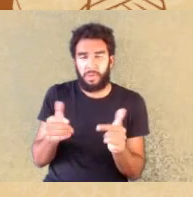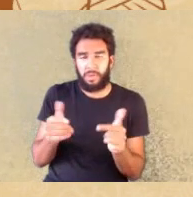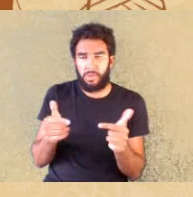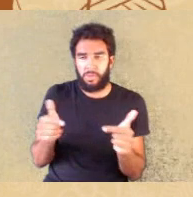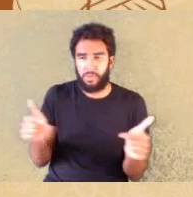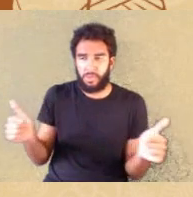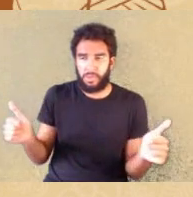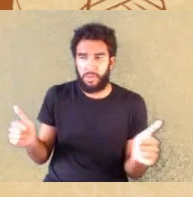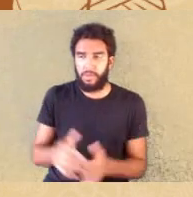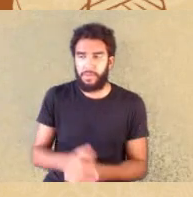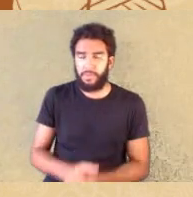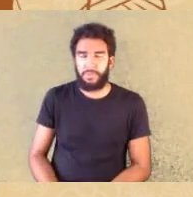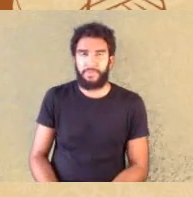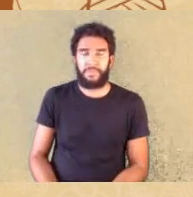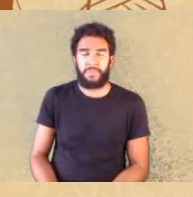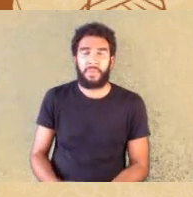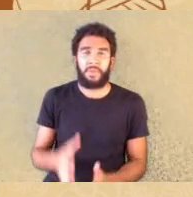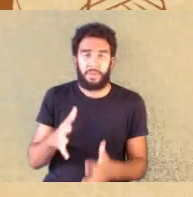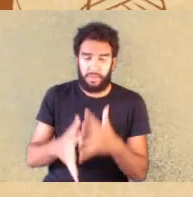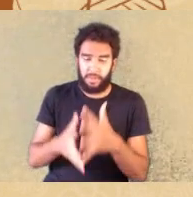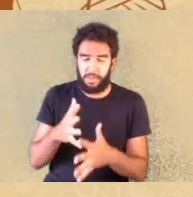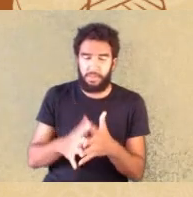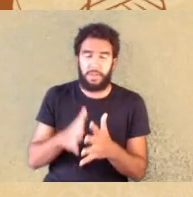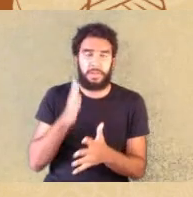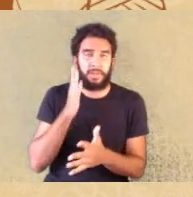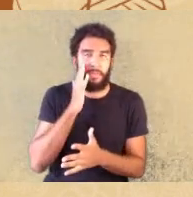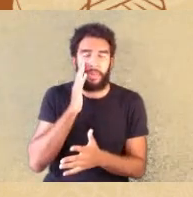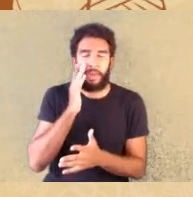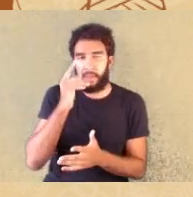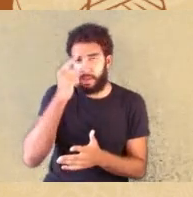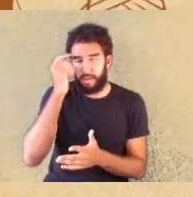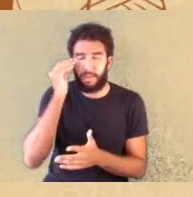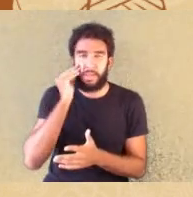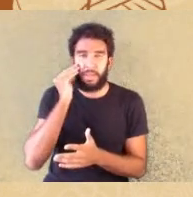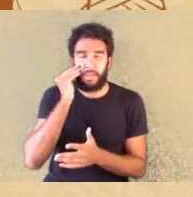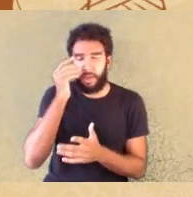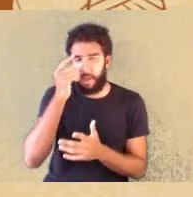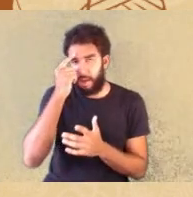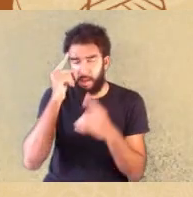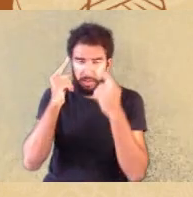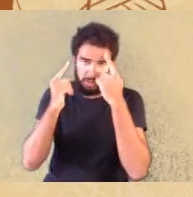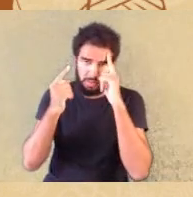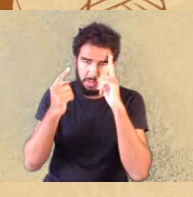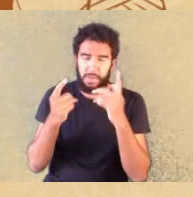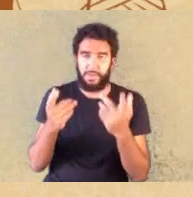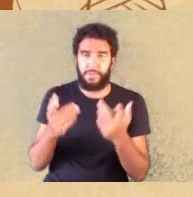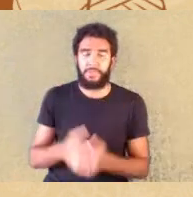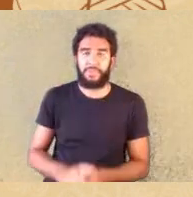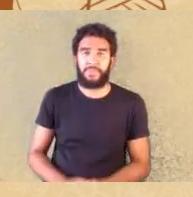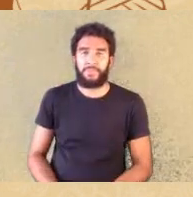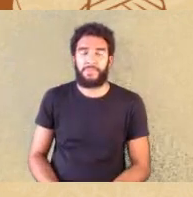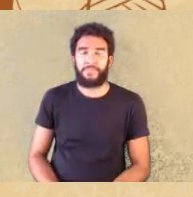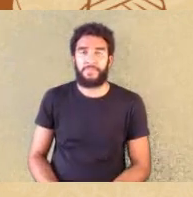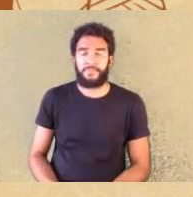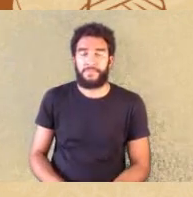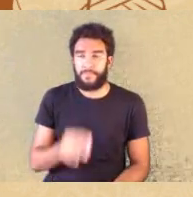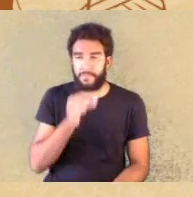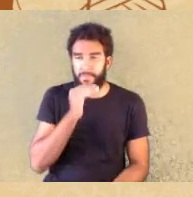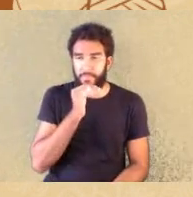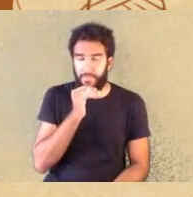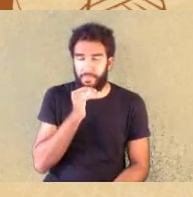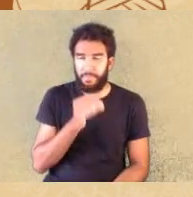com a orientação sexual delas, tá? Que é uma confusão comum também na nossa cultura, de que você tem uma orientação sexual, você tem